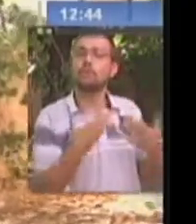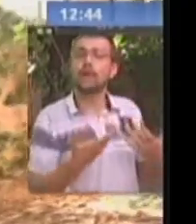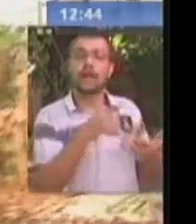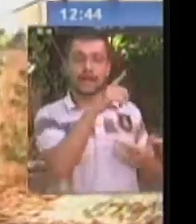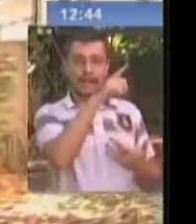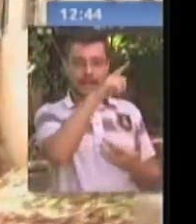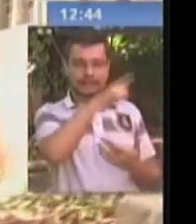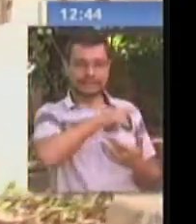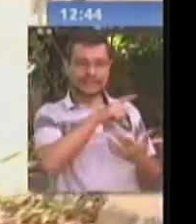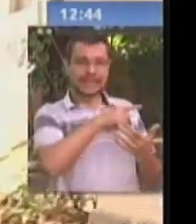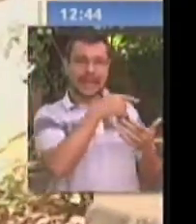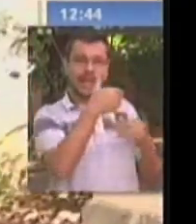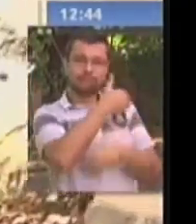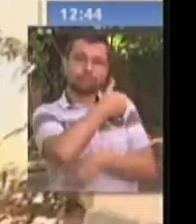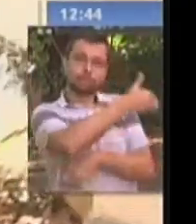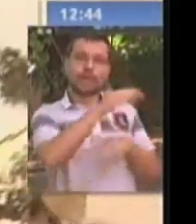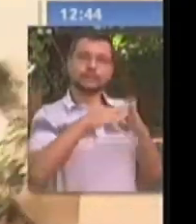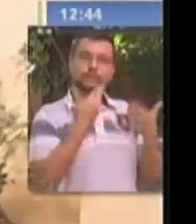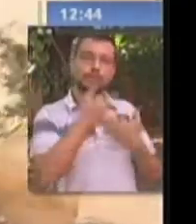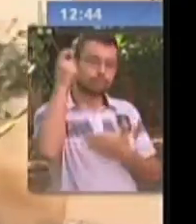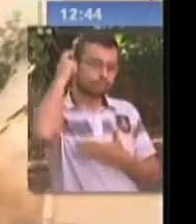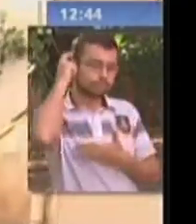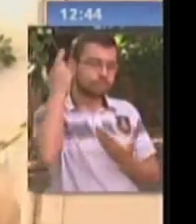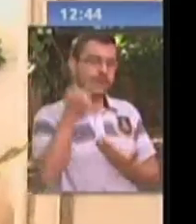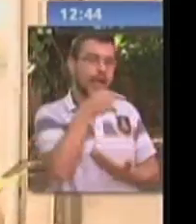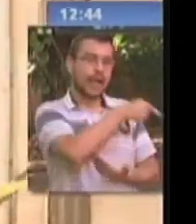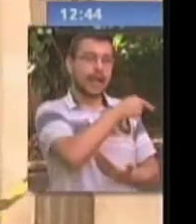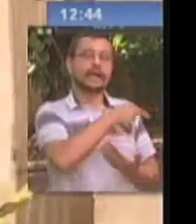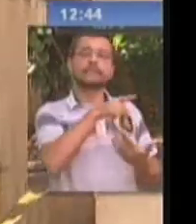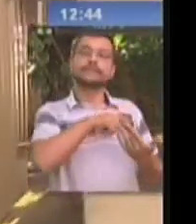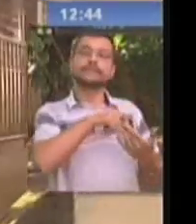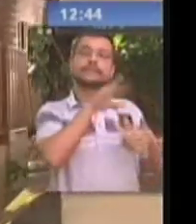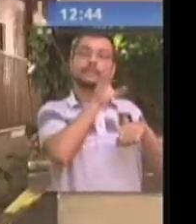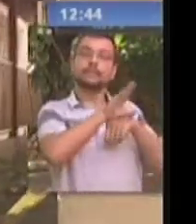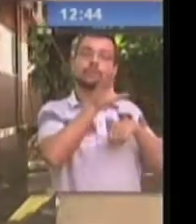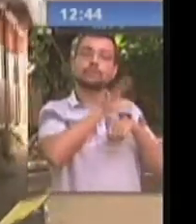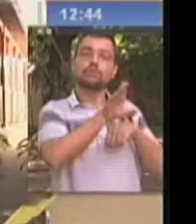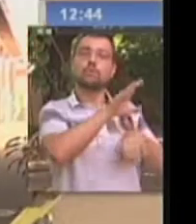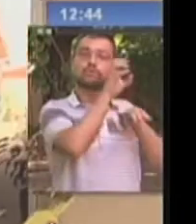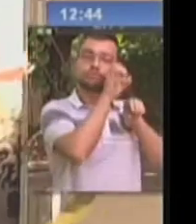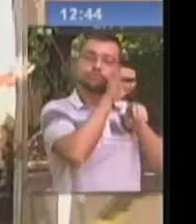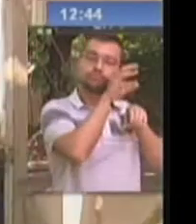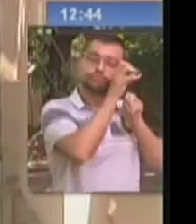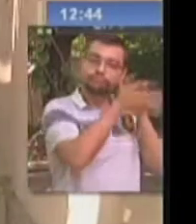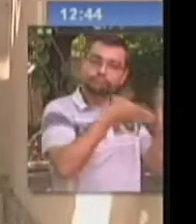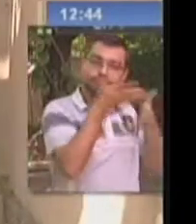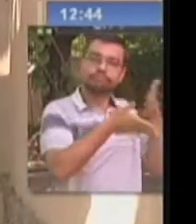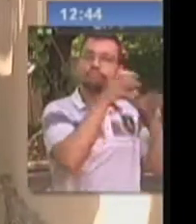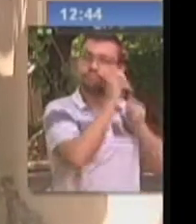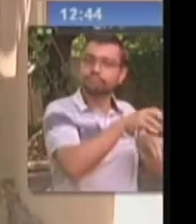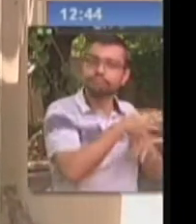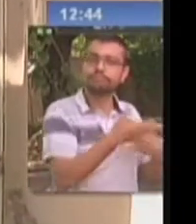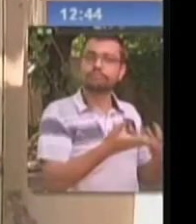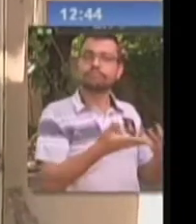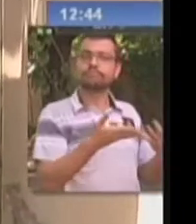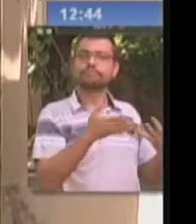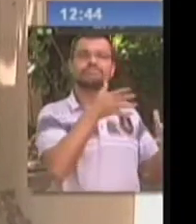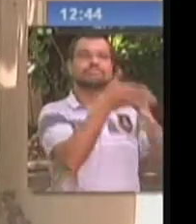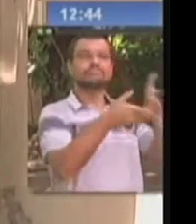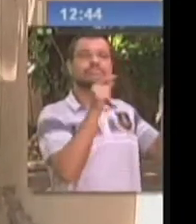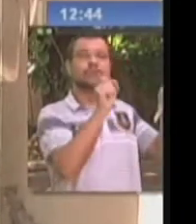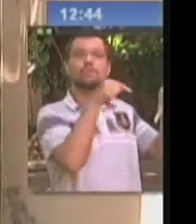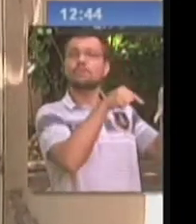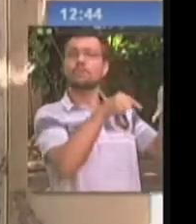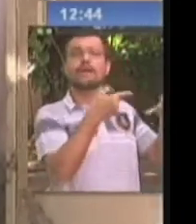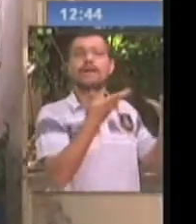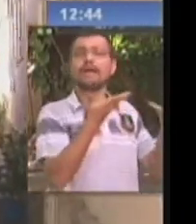vieram até o fundo, onde fica o anexo. É aqui onde são realizados os cursos especiais, cursos de libras, aquela